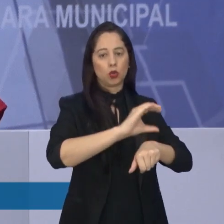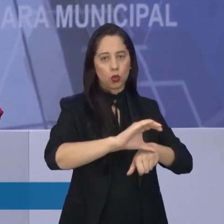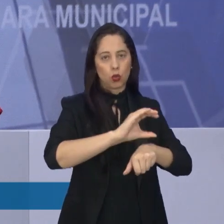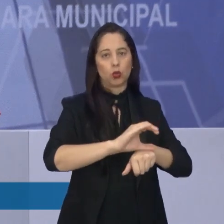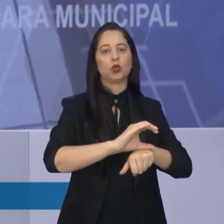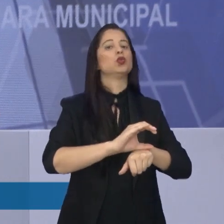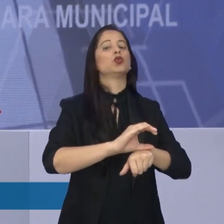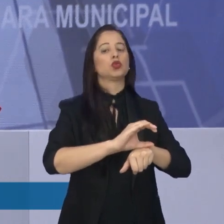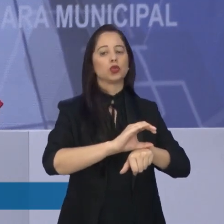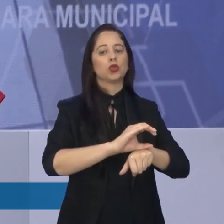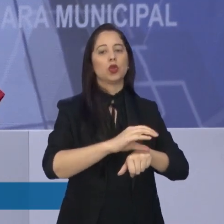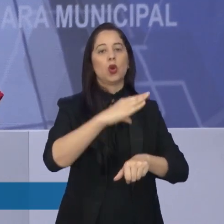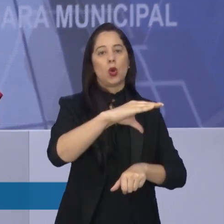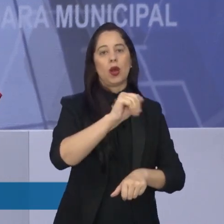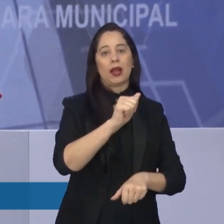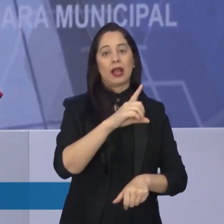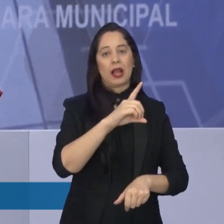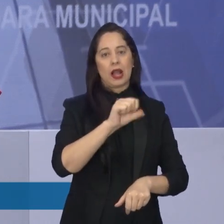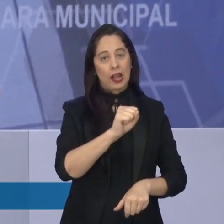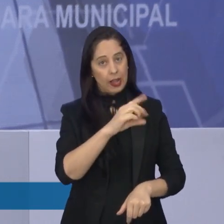Santos Dumont, o CASD.